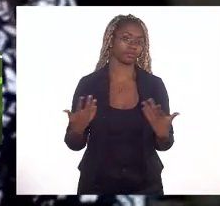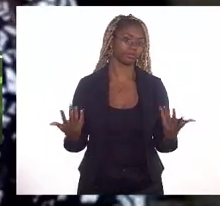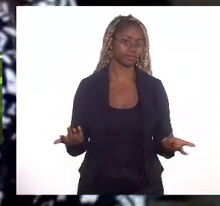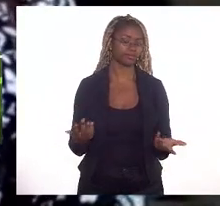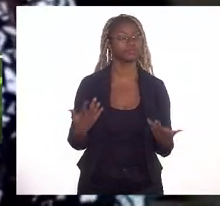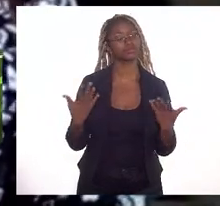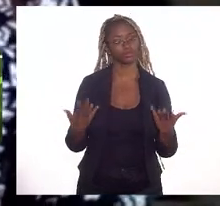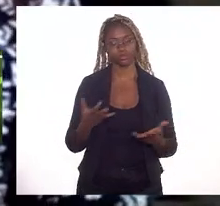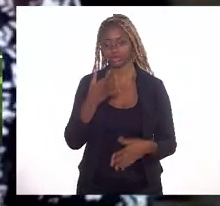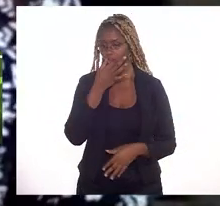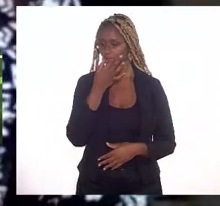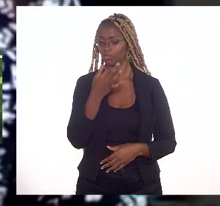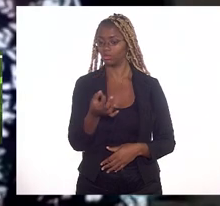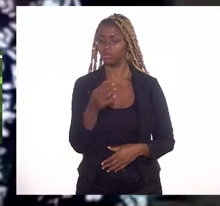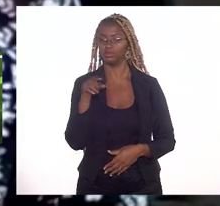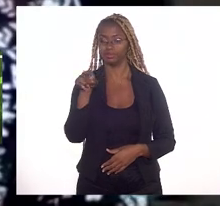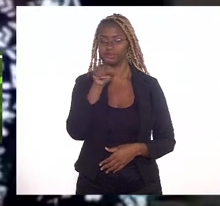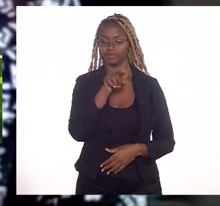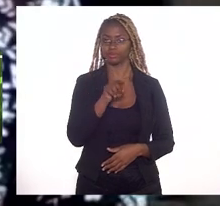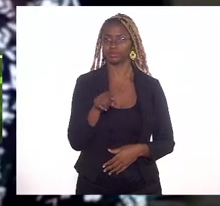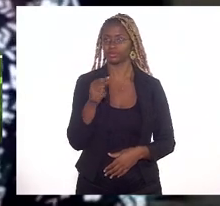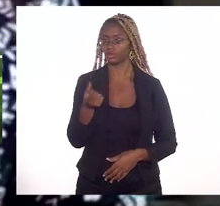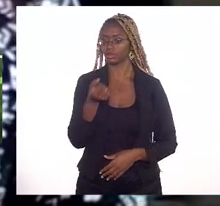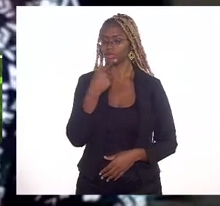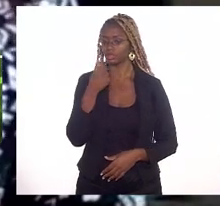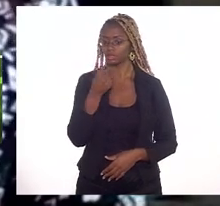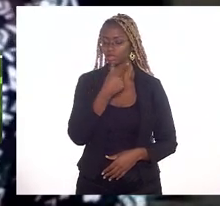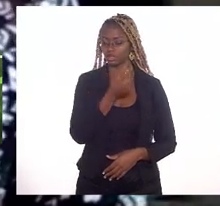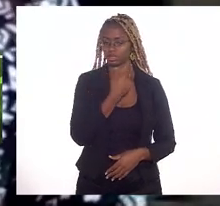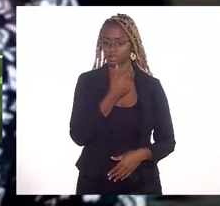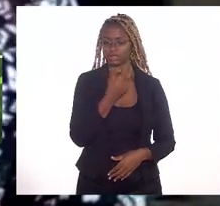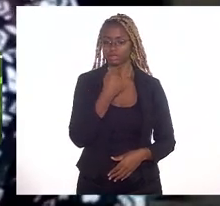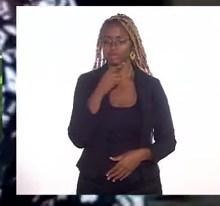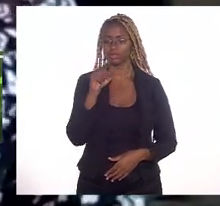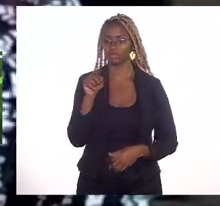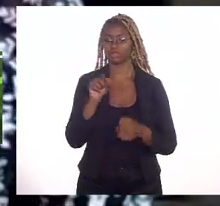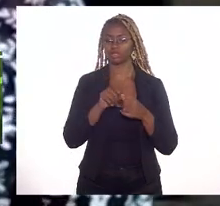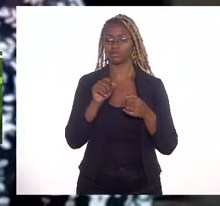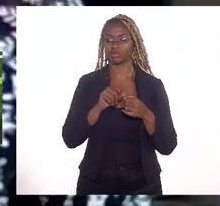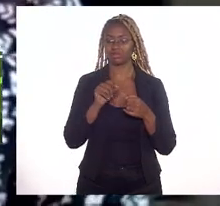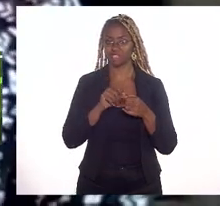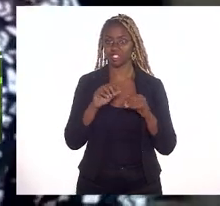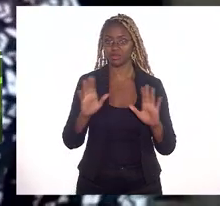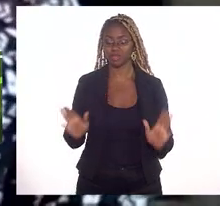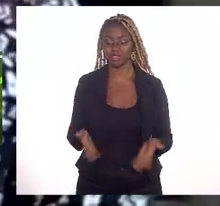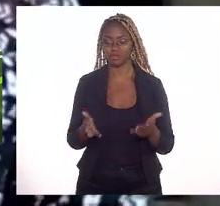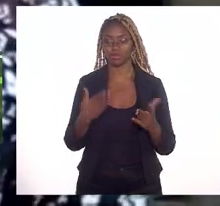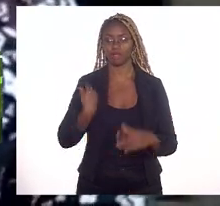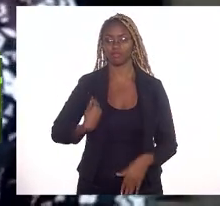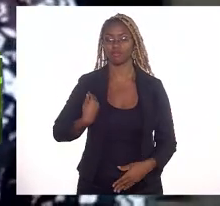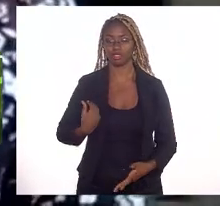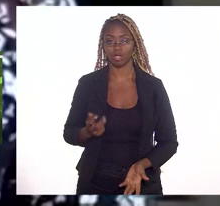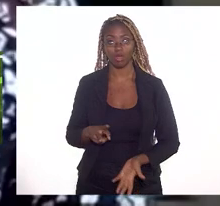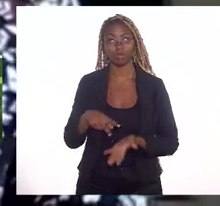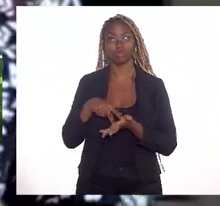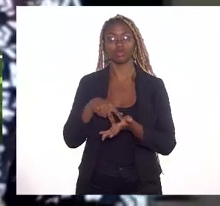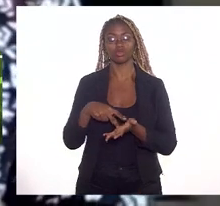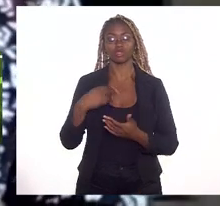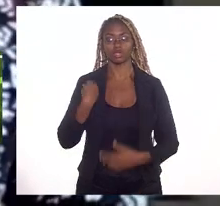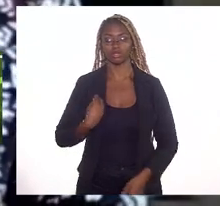eu sugiro que esses medicamentos que são feitos pela vida, né, que mantêm as pessoas